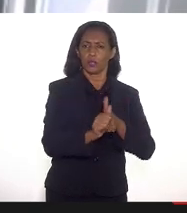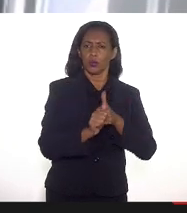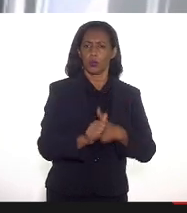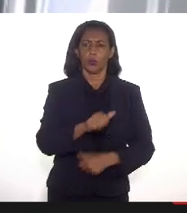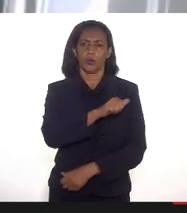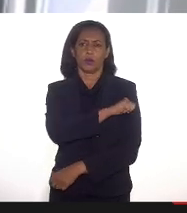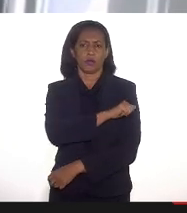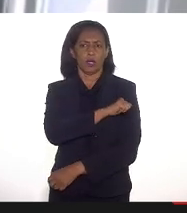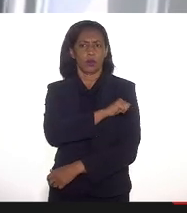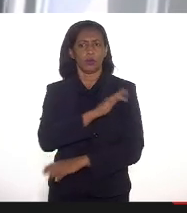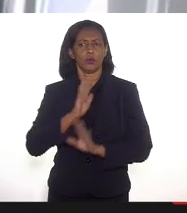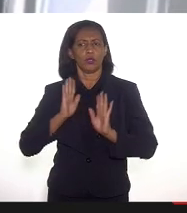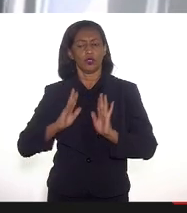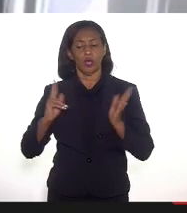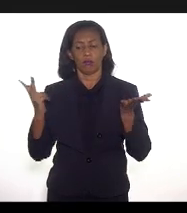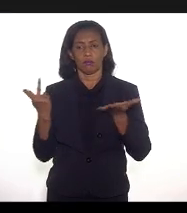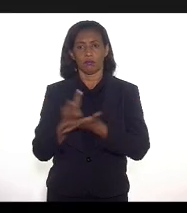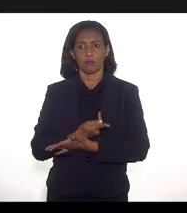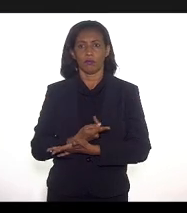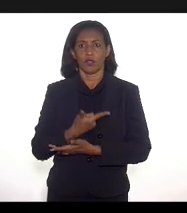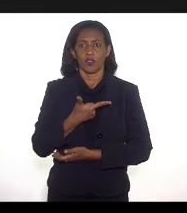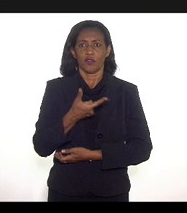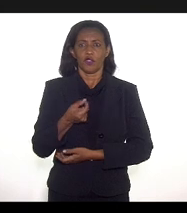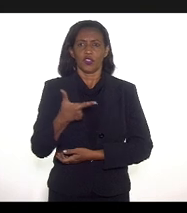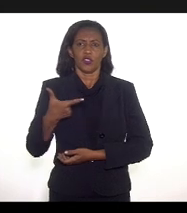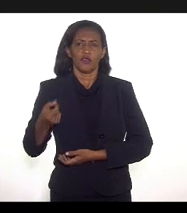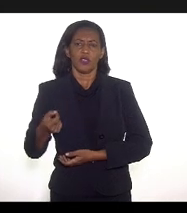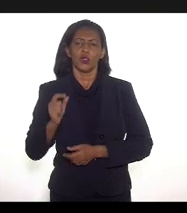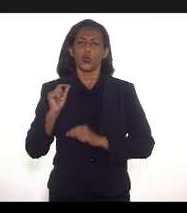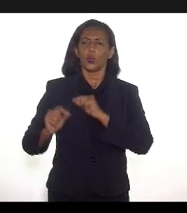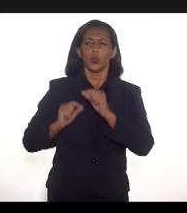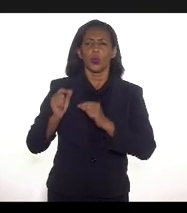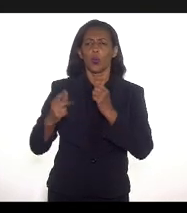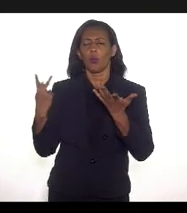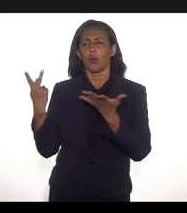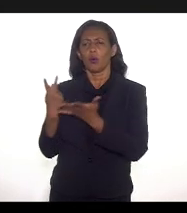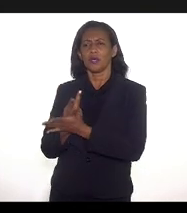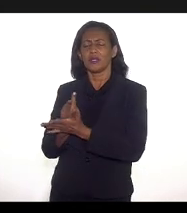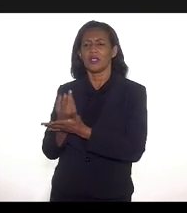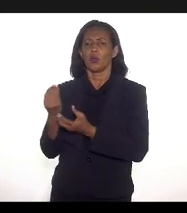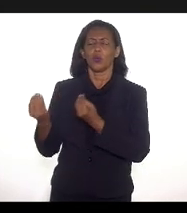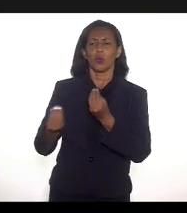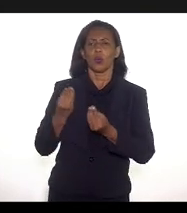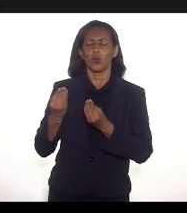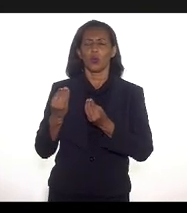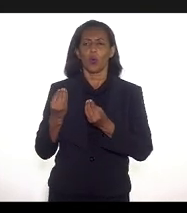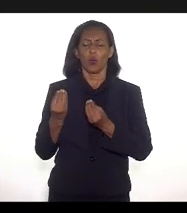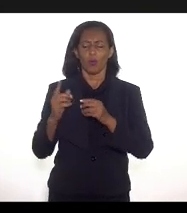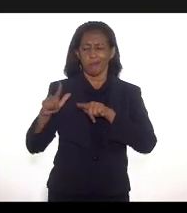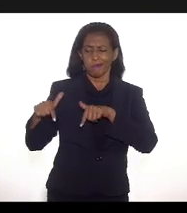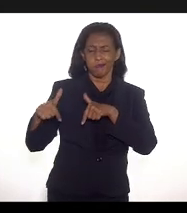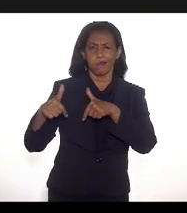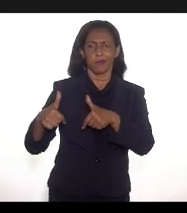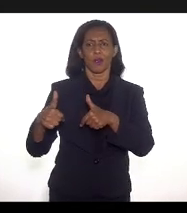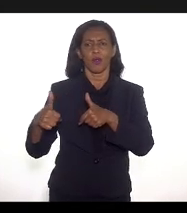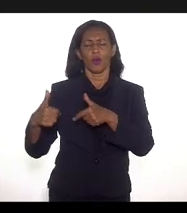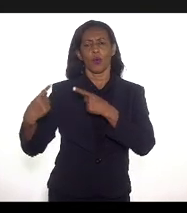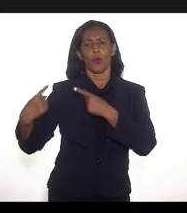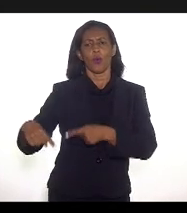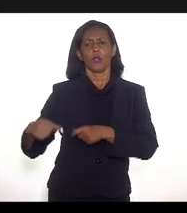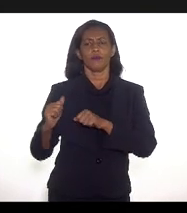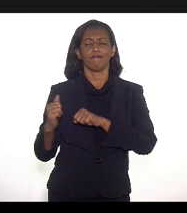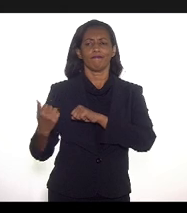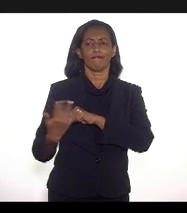estudantes, o que foi possível realizar no ano 2020, que medidas foram adotadas para aplacar os impactos da pandemia